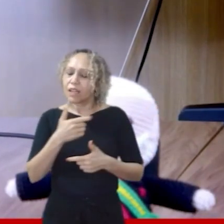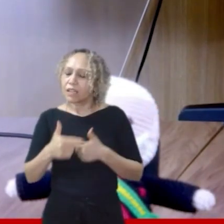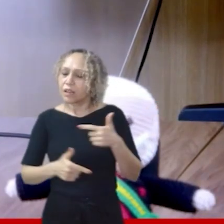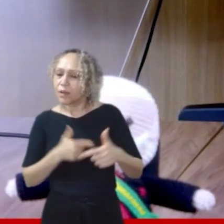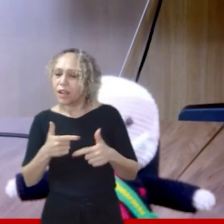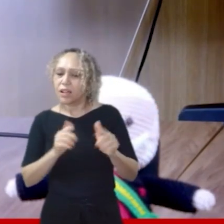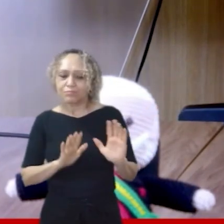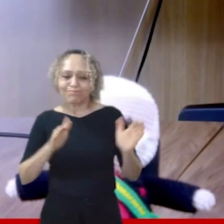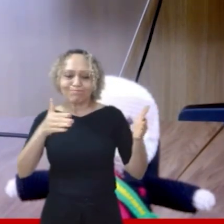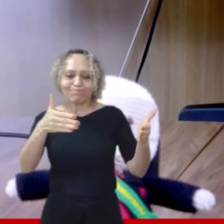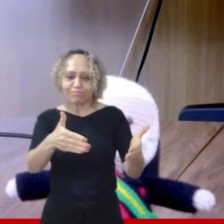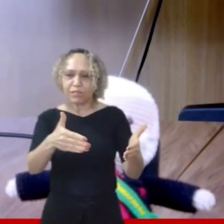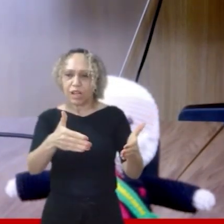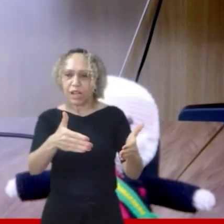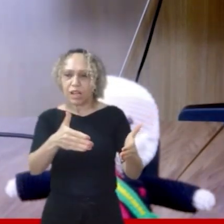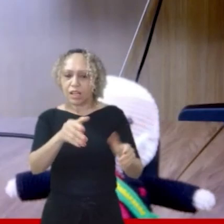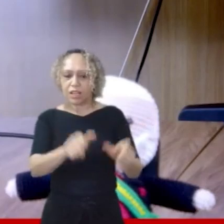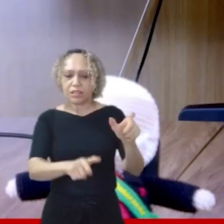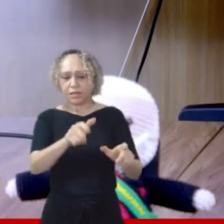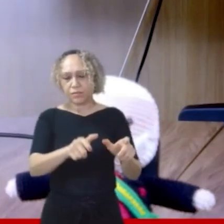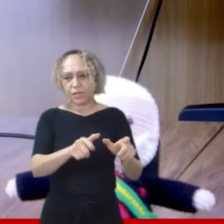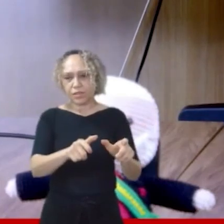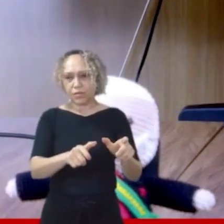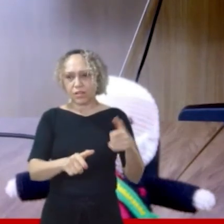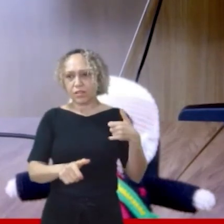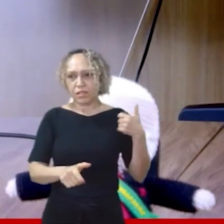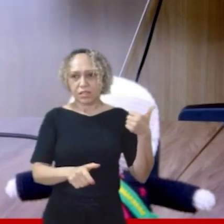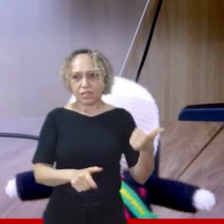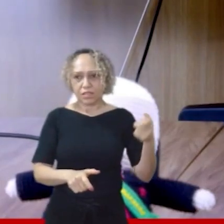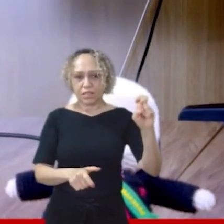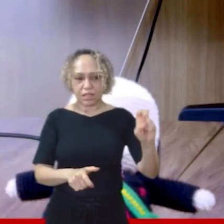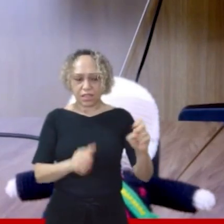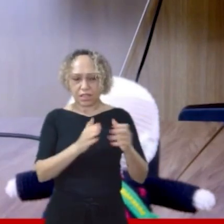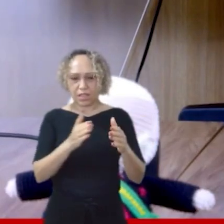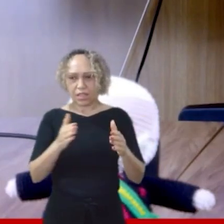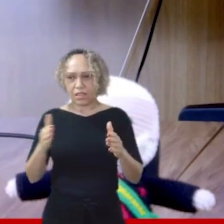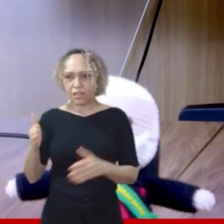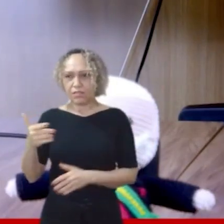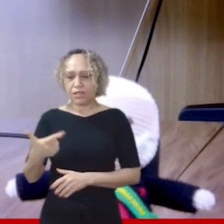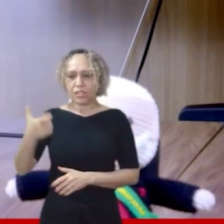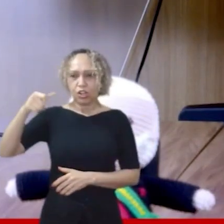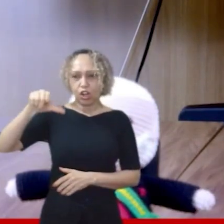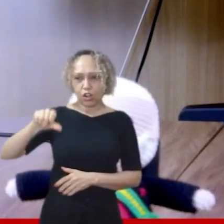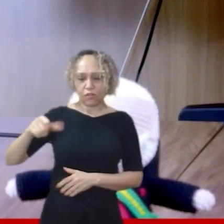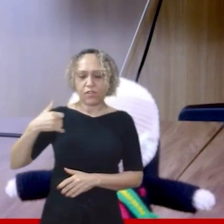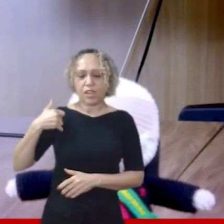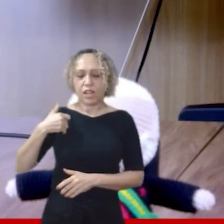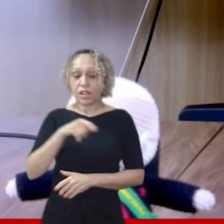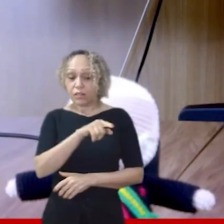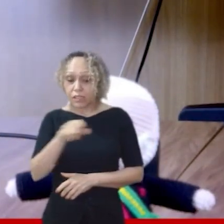esse público que é essas pessoas de idade entre 15 a 29 anos que nós chamamos de juventude brasileira. Então, esse grande órgão